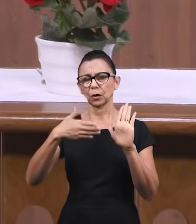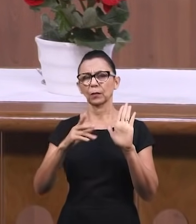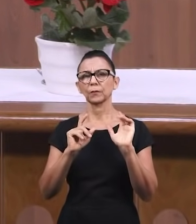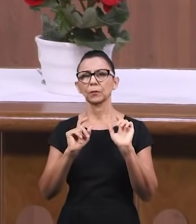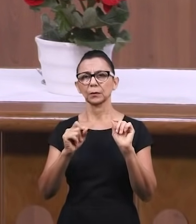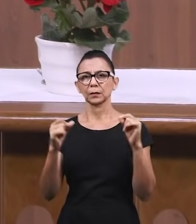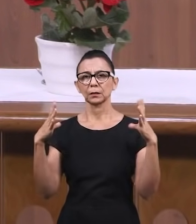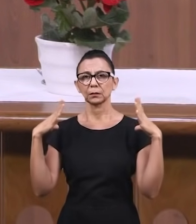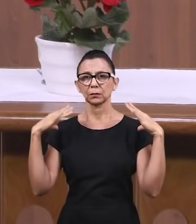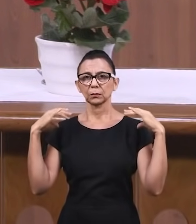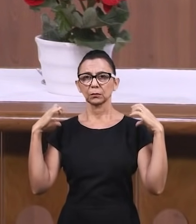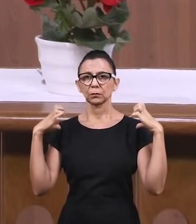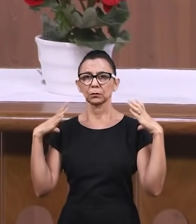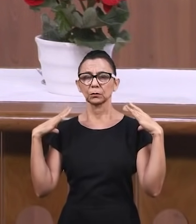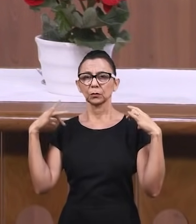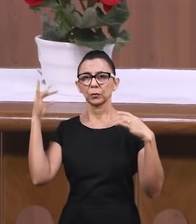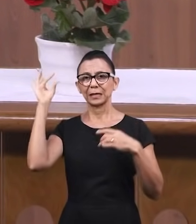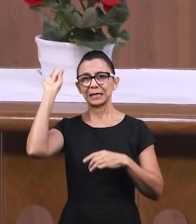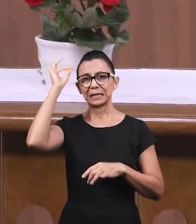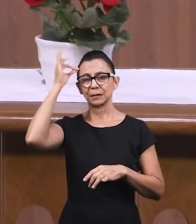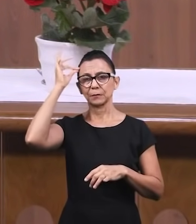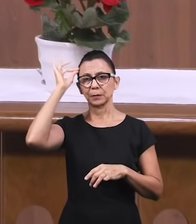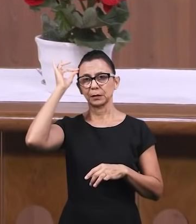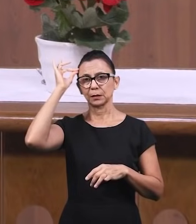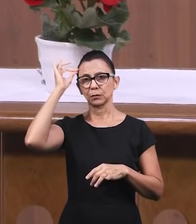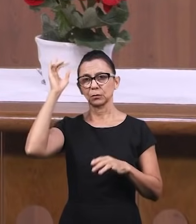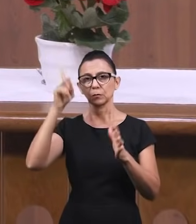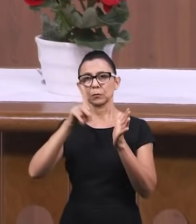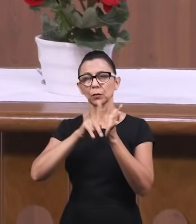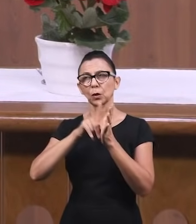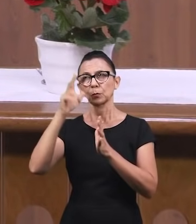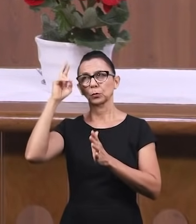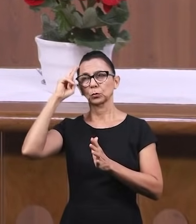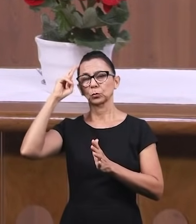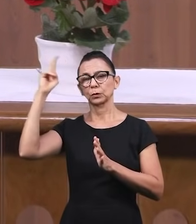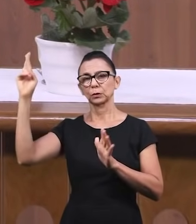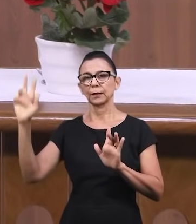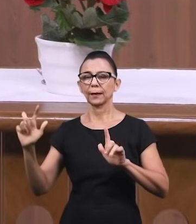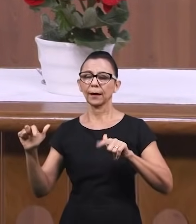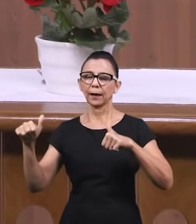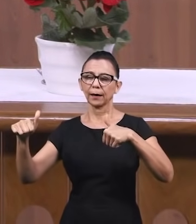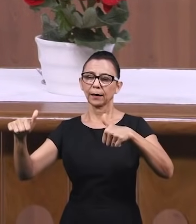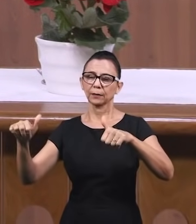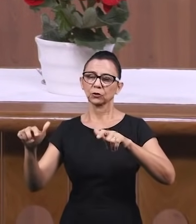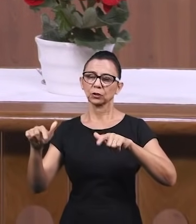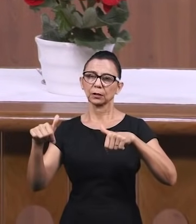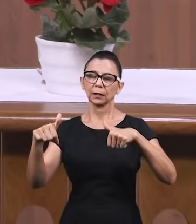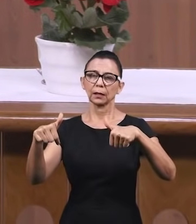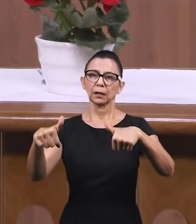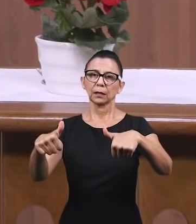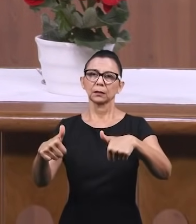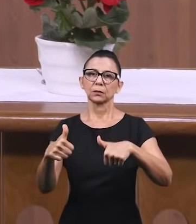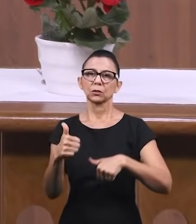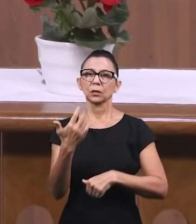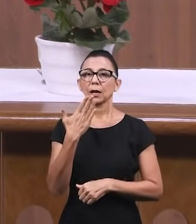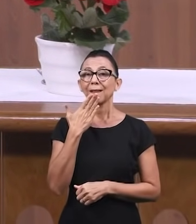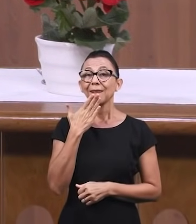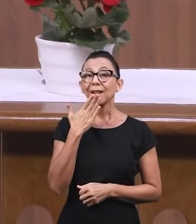anjos são espíritos ministradores que ministram a